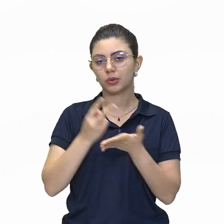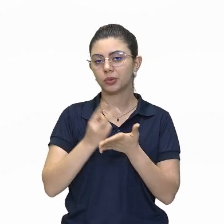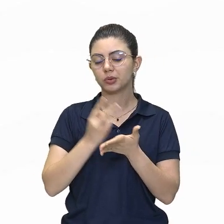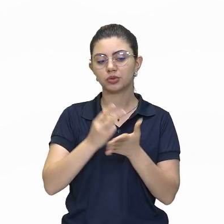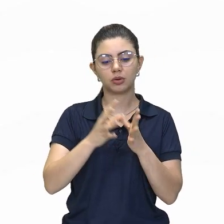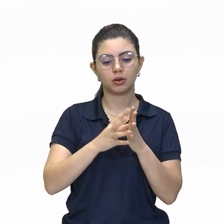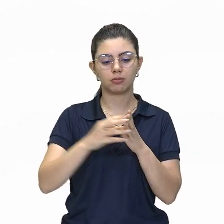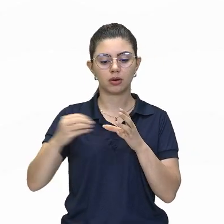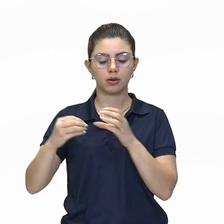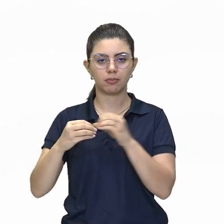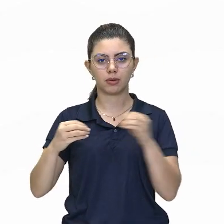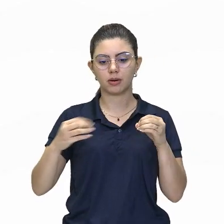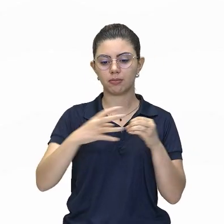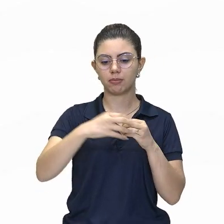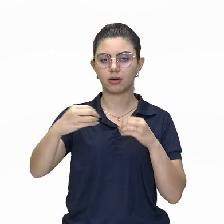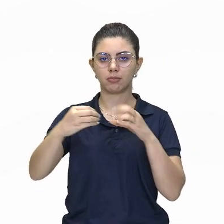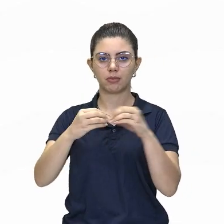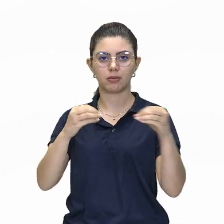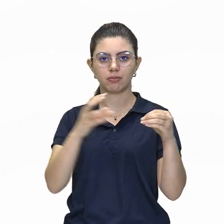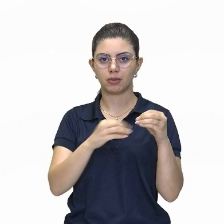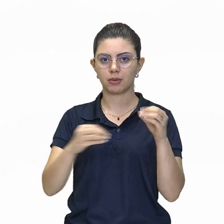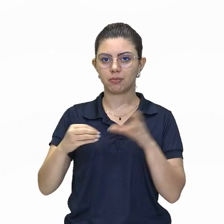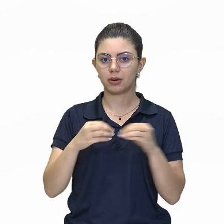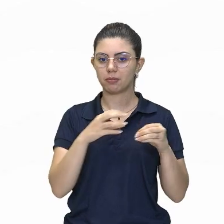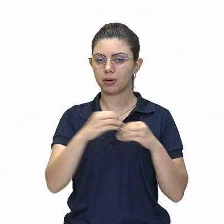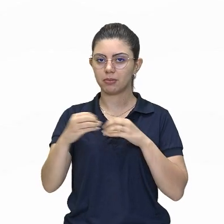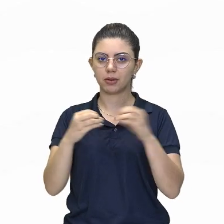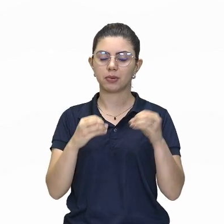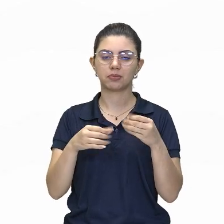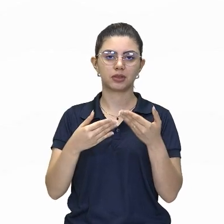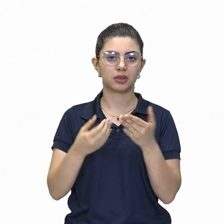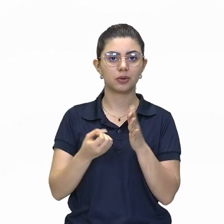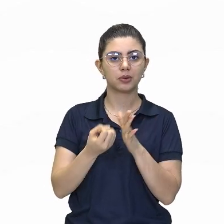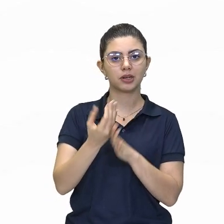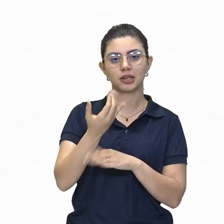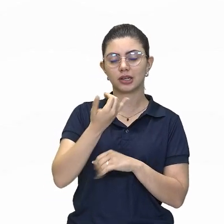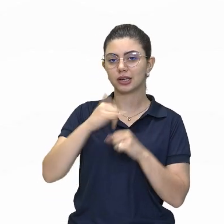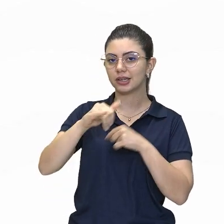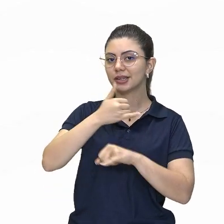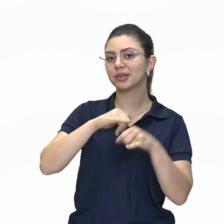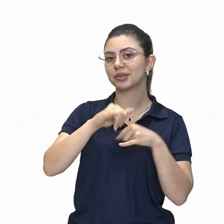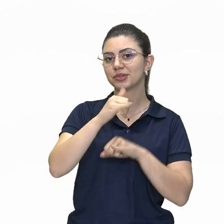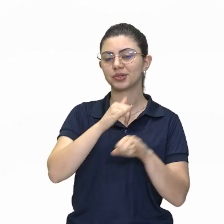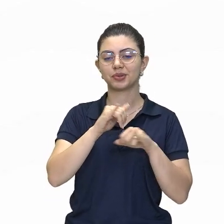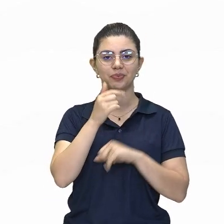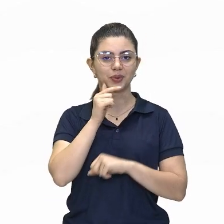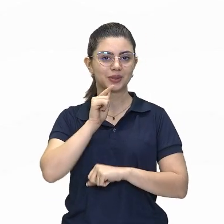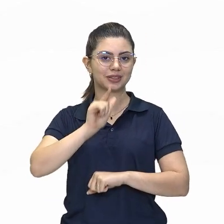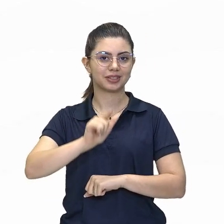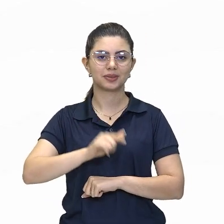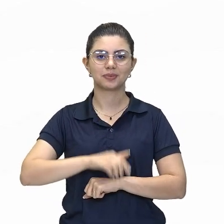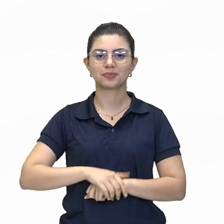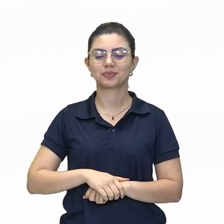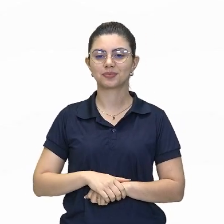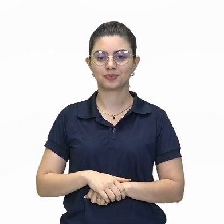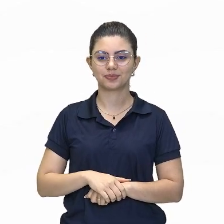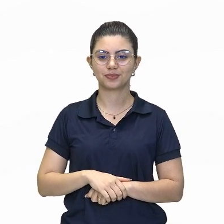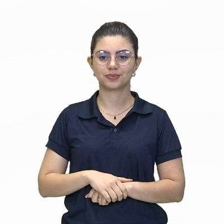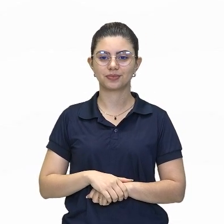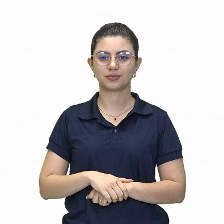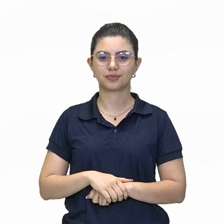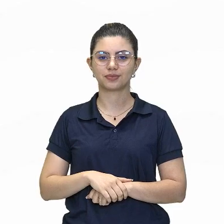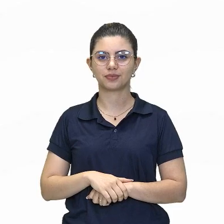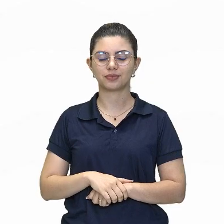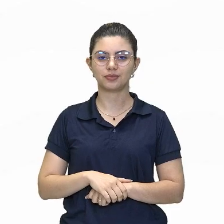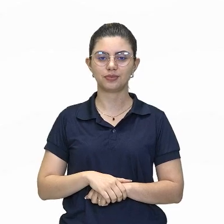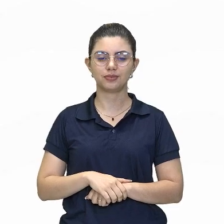formar uma reação em cadeia, e nessa reação a gente vai ter uma liberação muito grande de energia. Então,